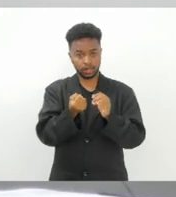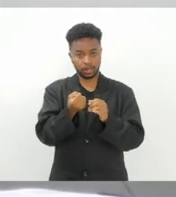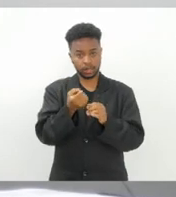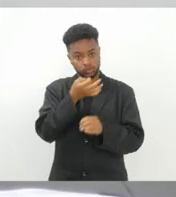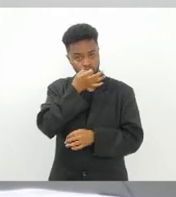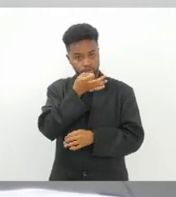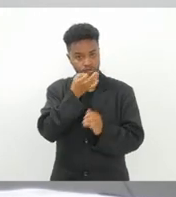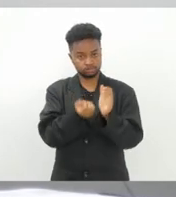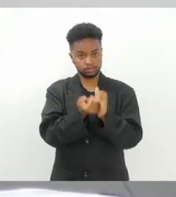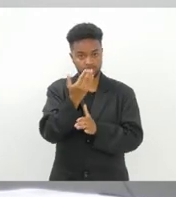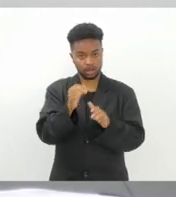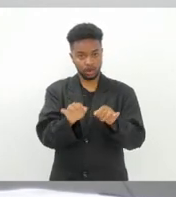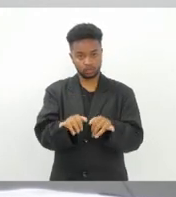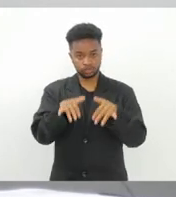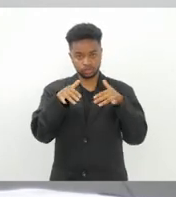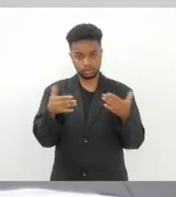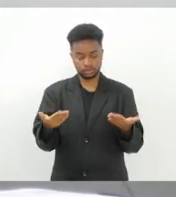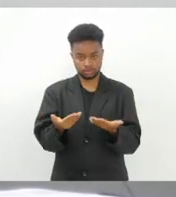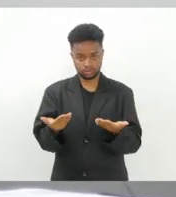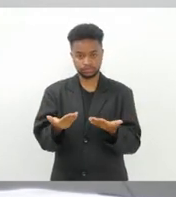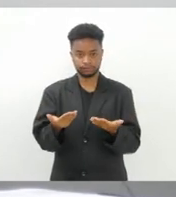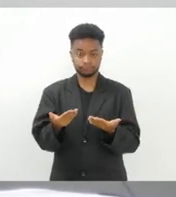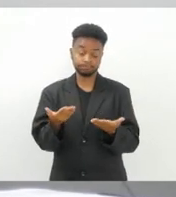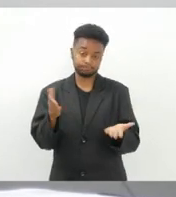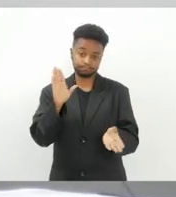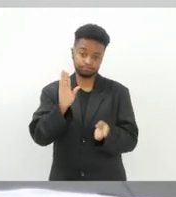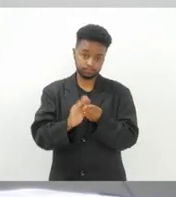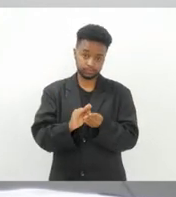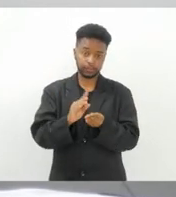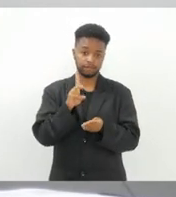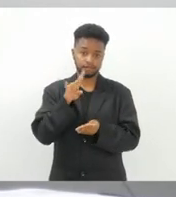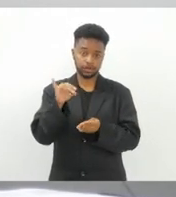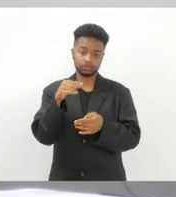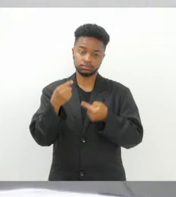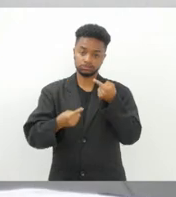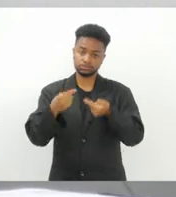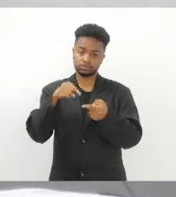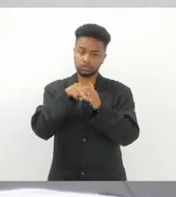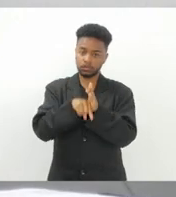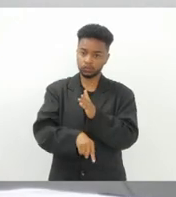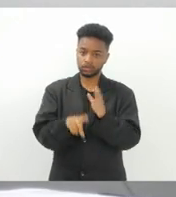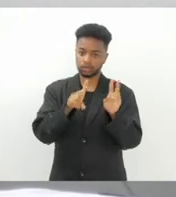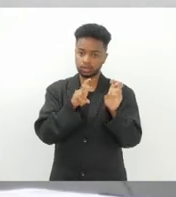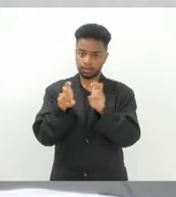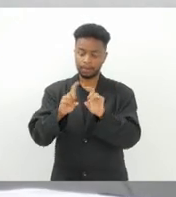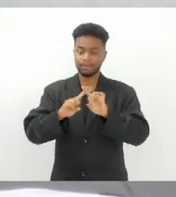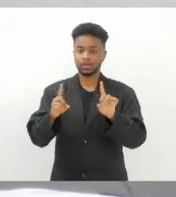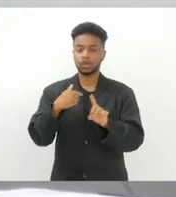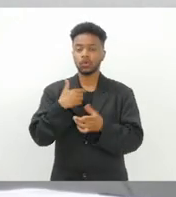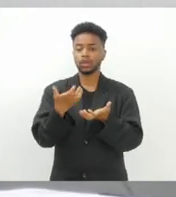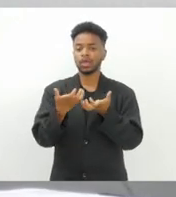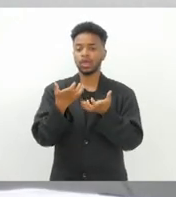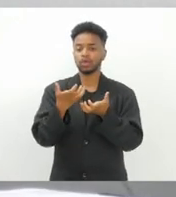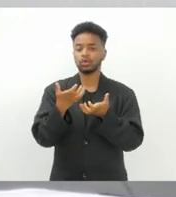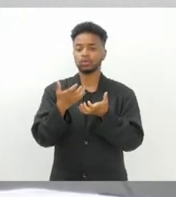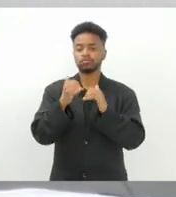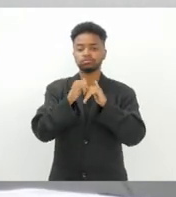vão, em suma, aprofundar esse tema, deixa eu fazer uma rápida